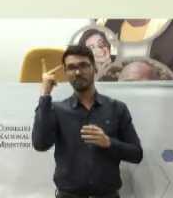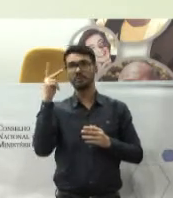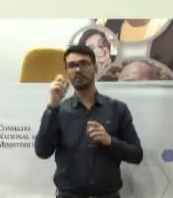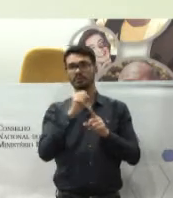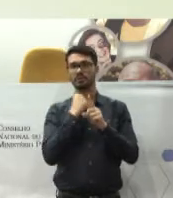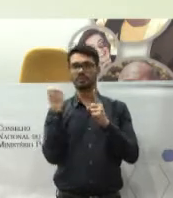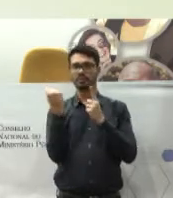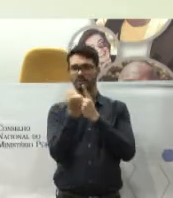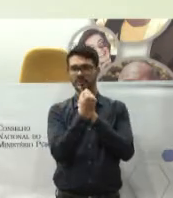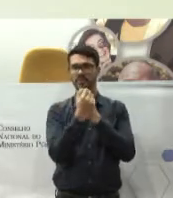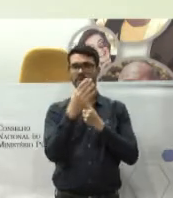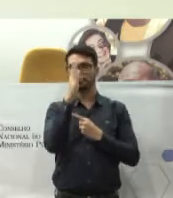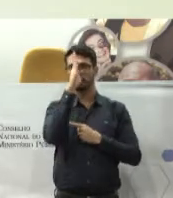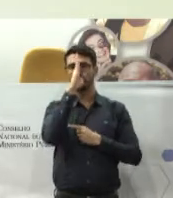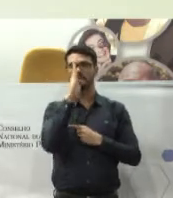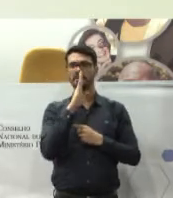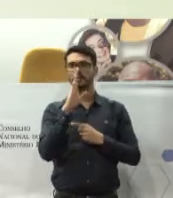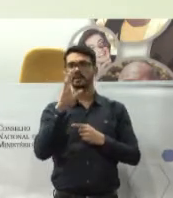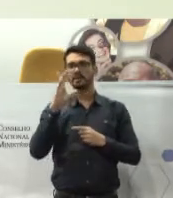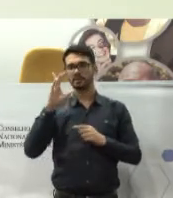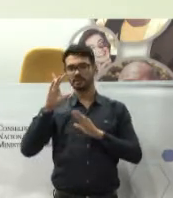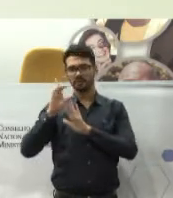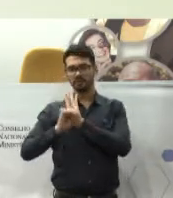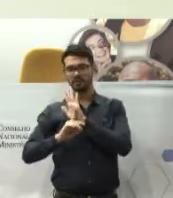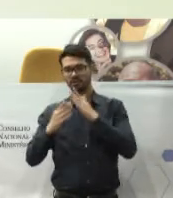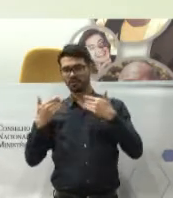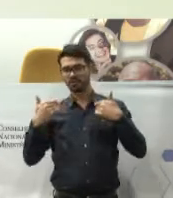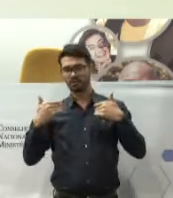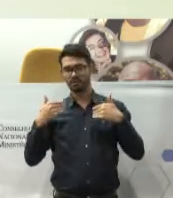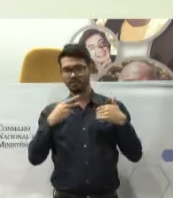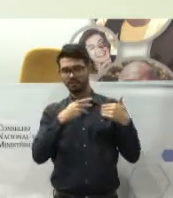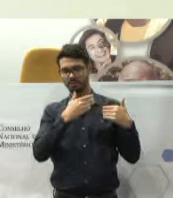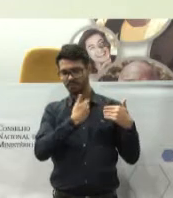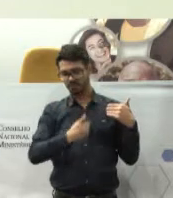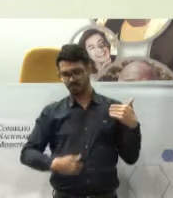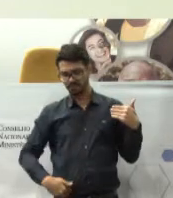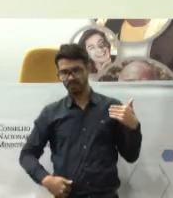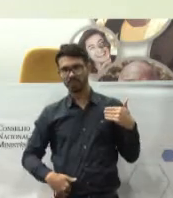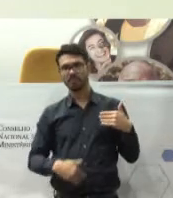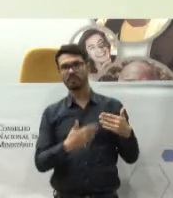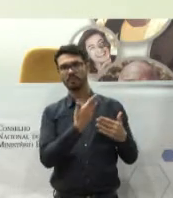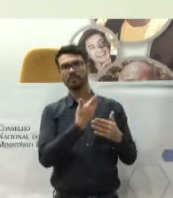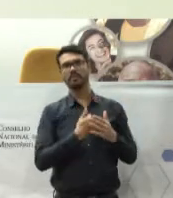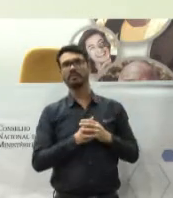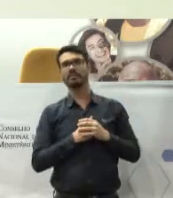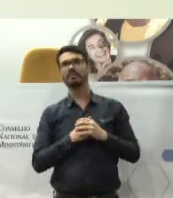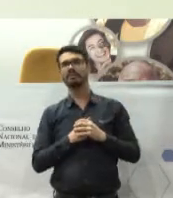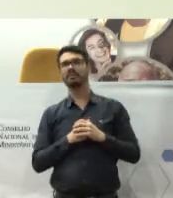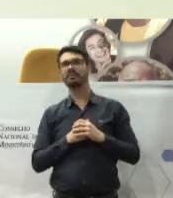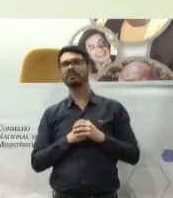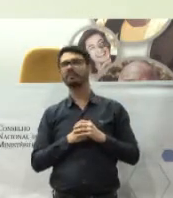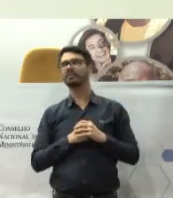de Direito Público. O Ministério Público lidera como demandante na tutela de direitos individuais.